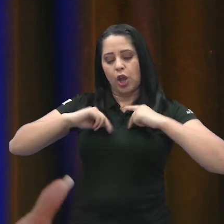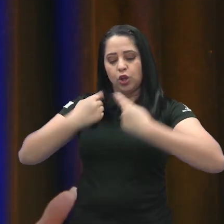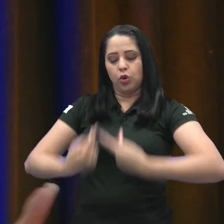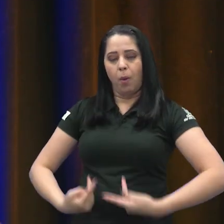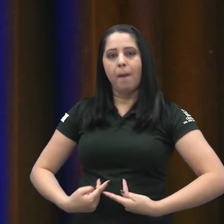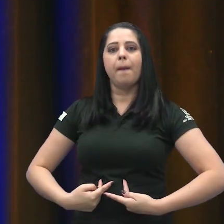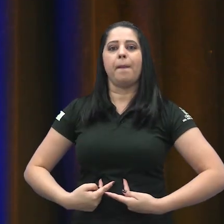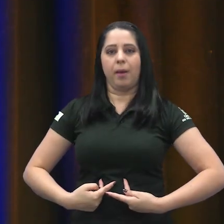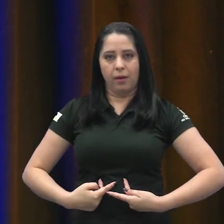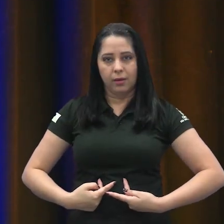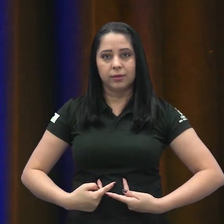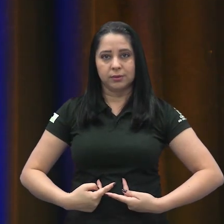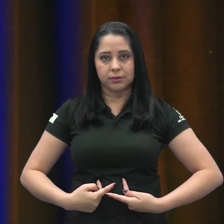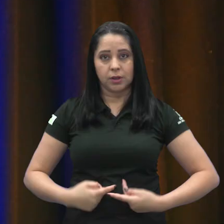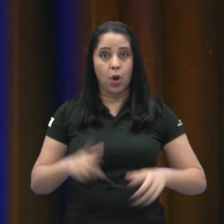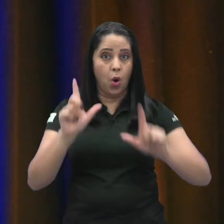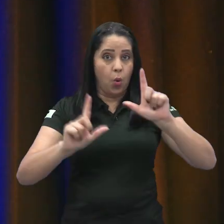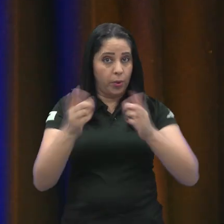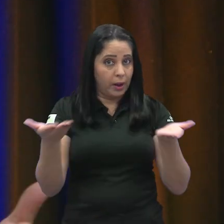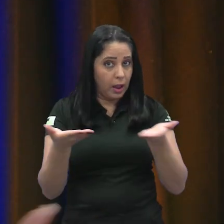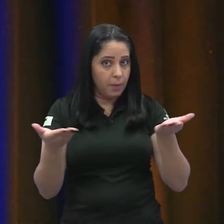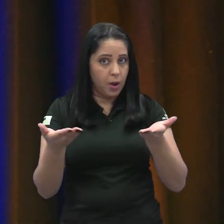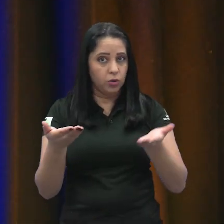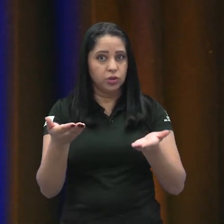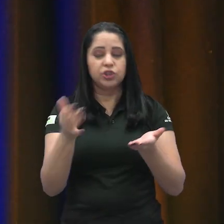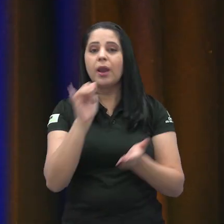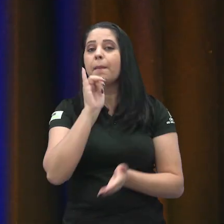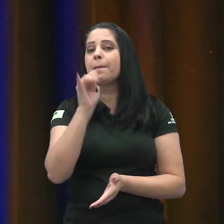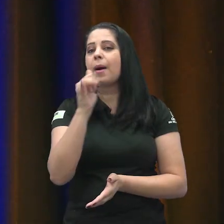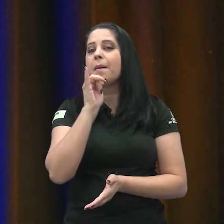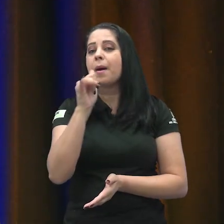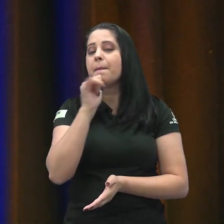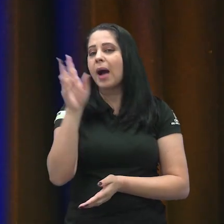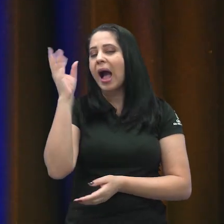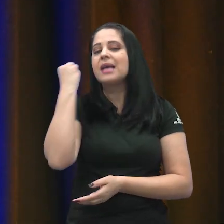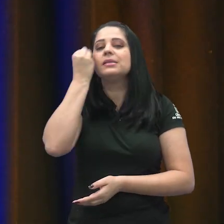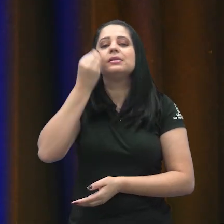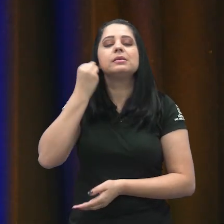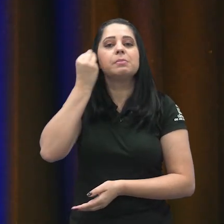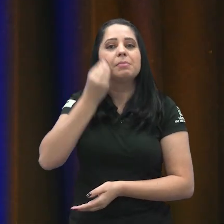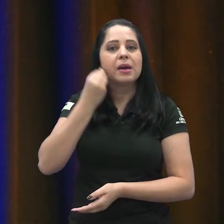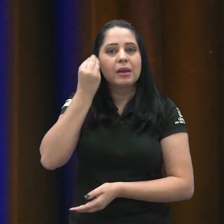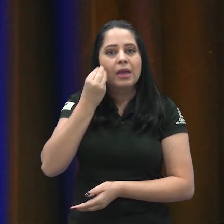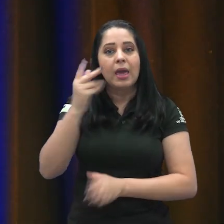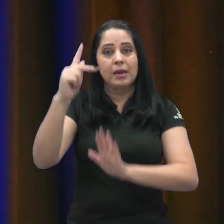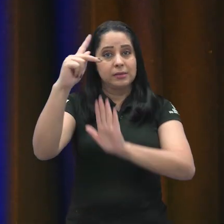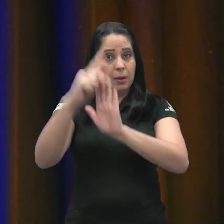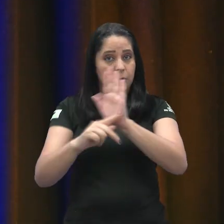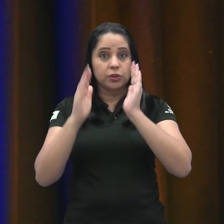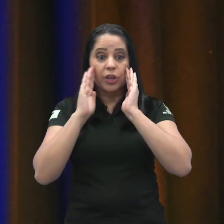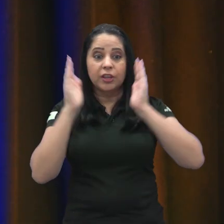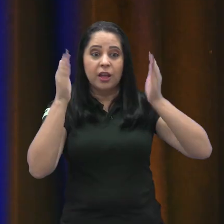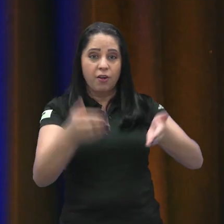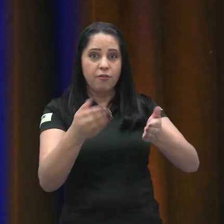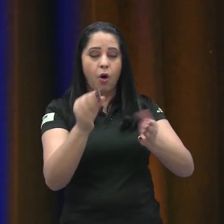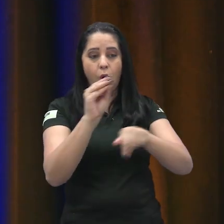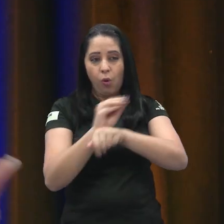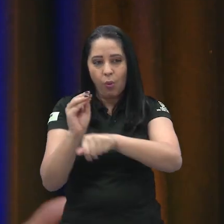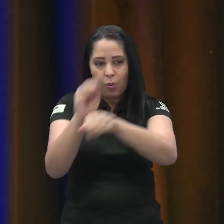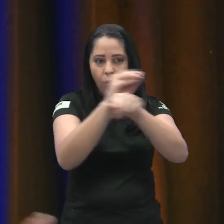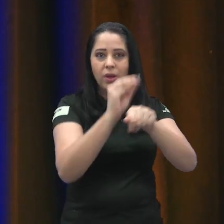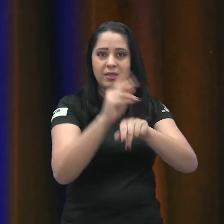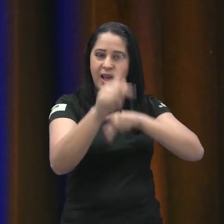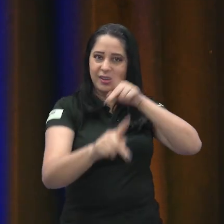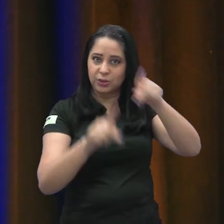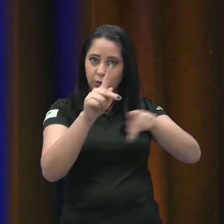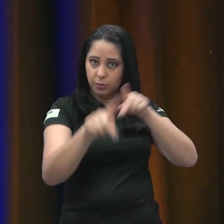das famílias e as relações sociais. No programa de hoje, ele compartilhará suas experiências e projetos voltados para o